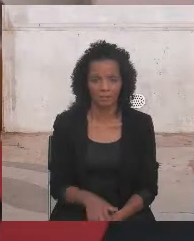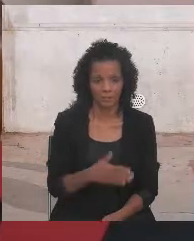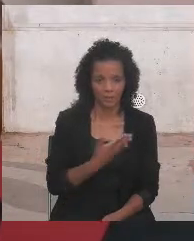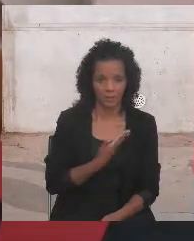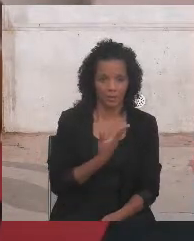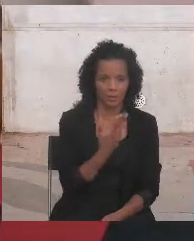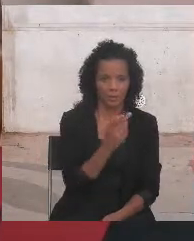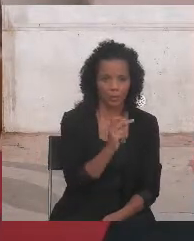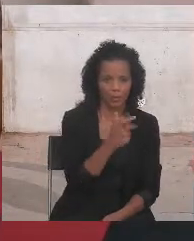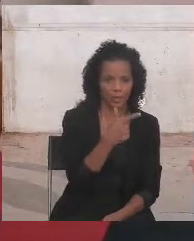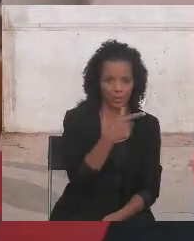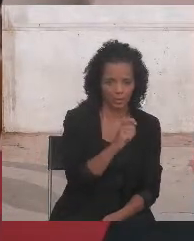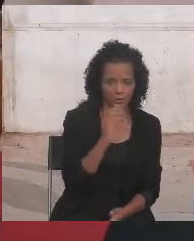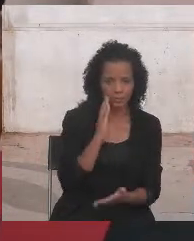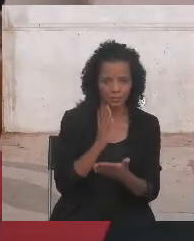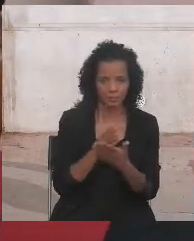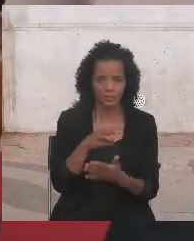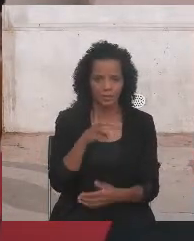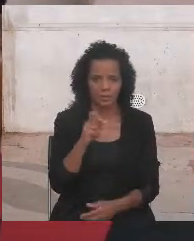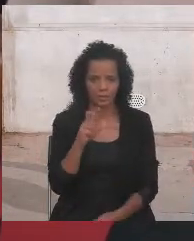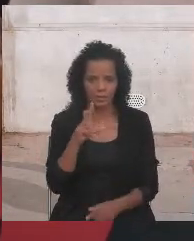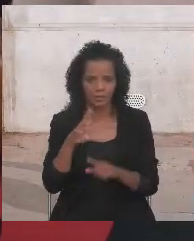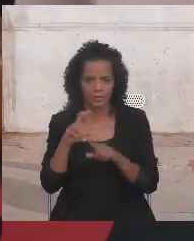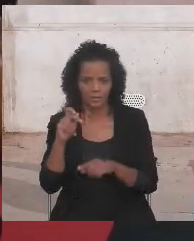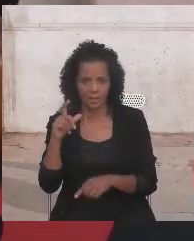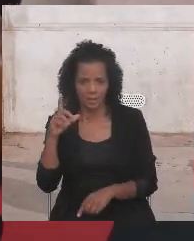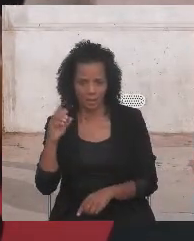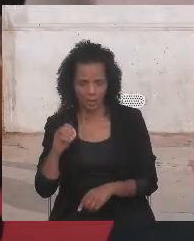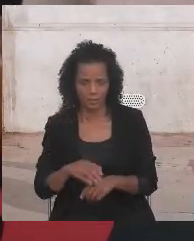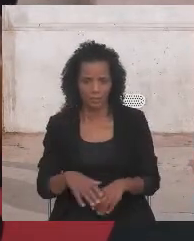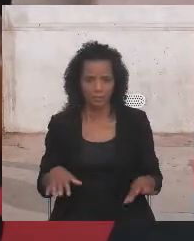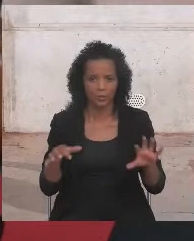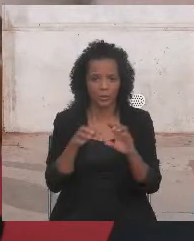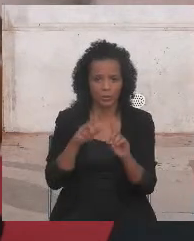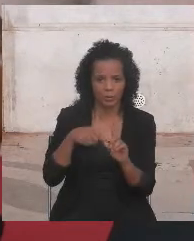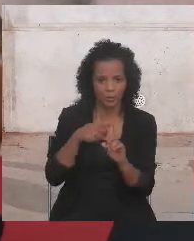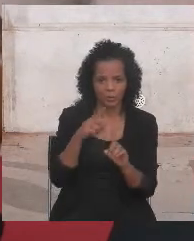Duarte Paulo Menezes Marçal, Coligação Mais Lisboa.